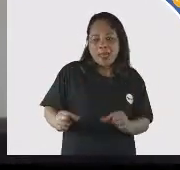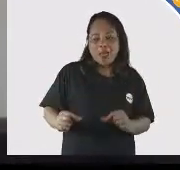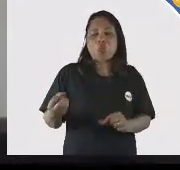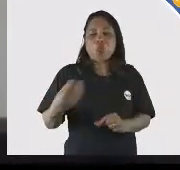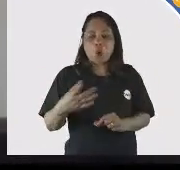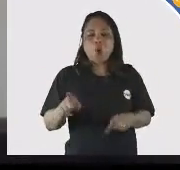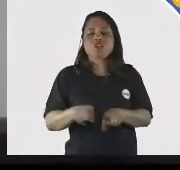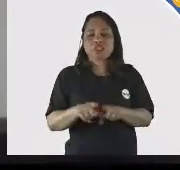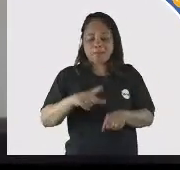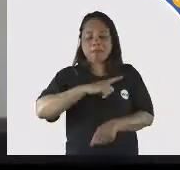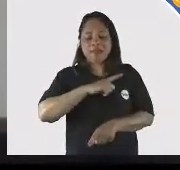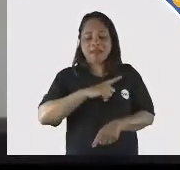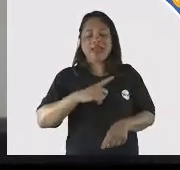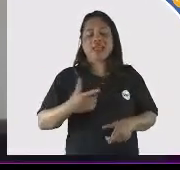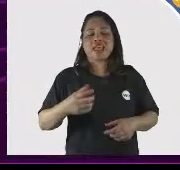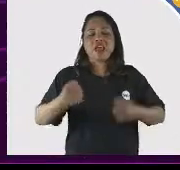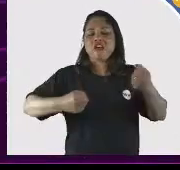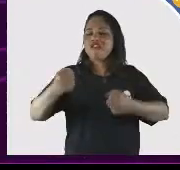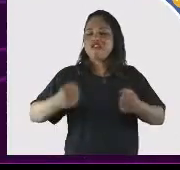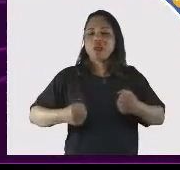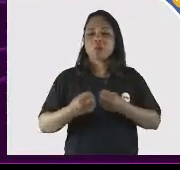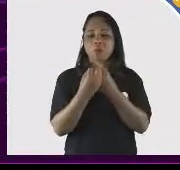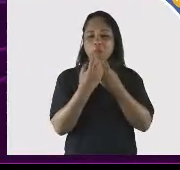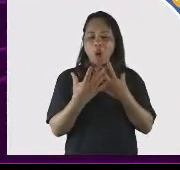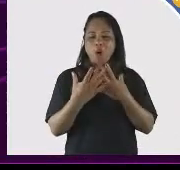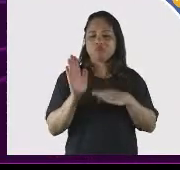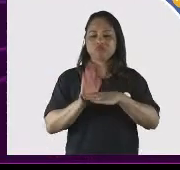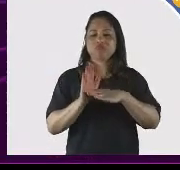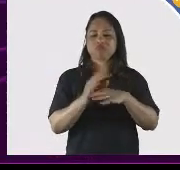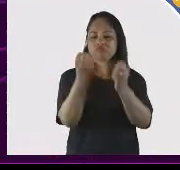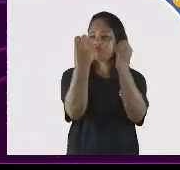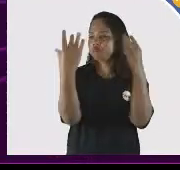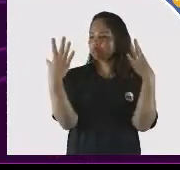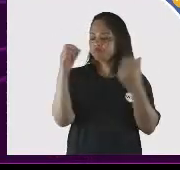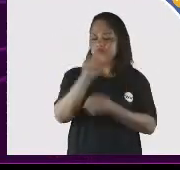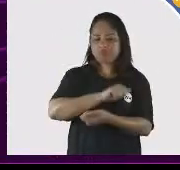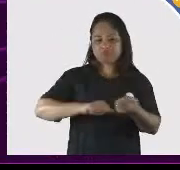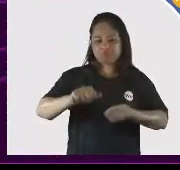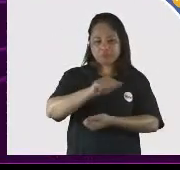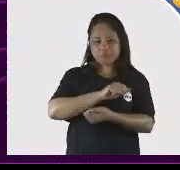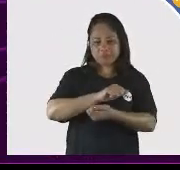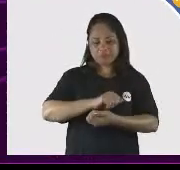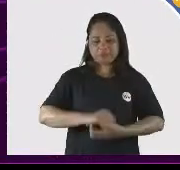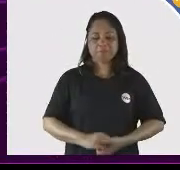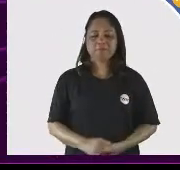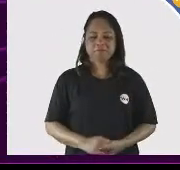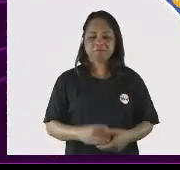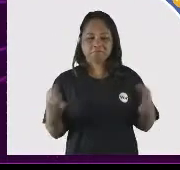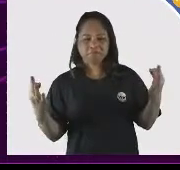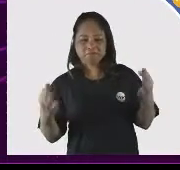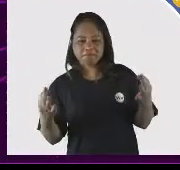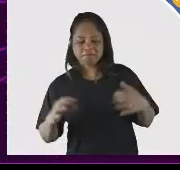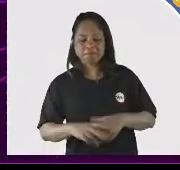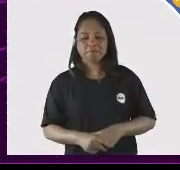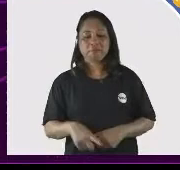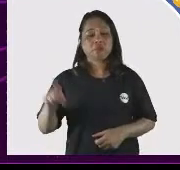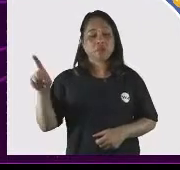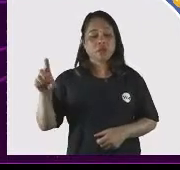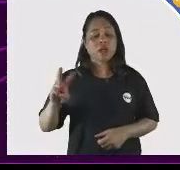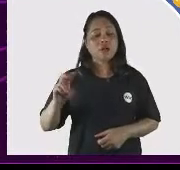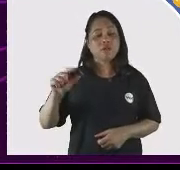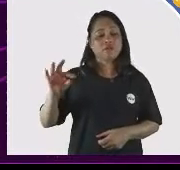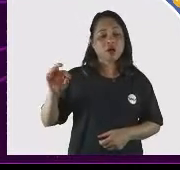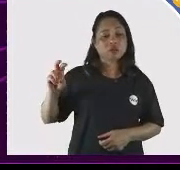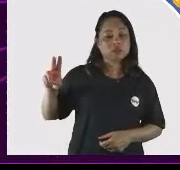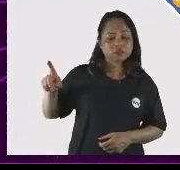sustentáveis na malha de transporte brasileira certo Walter é você como executivo que tava tá